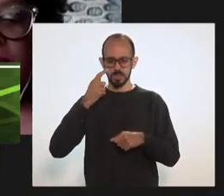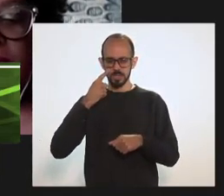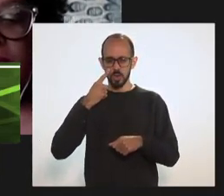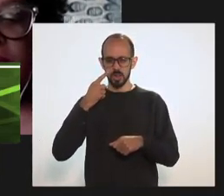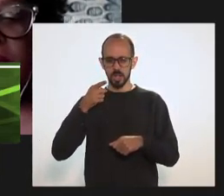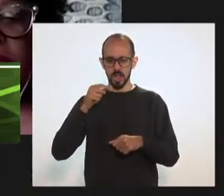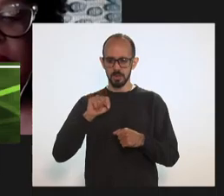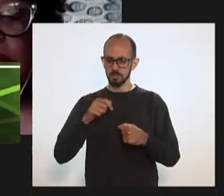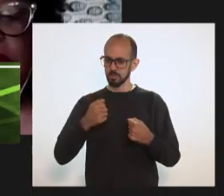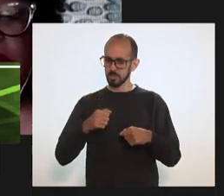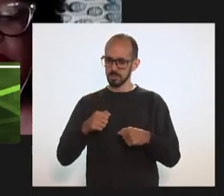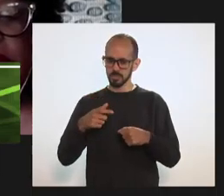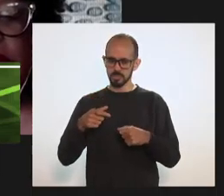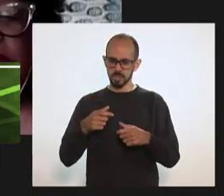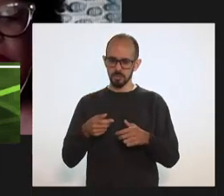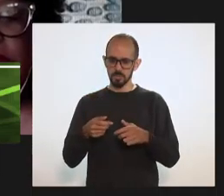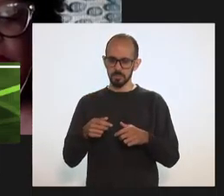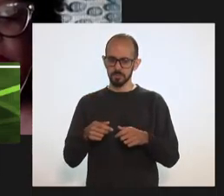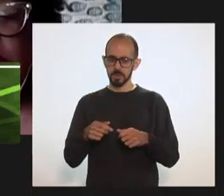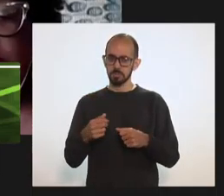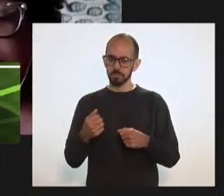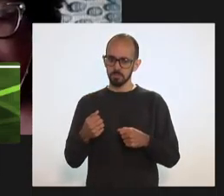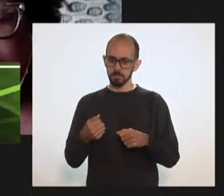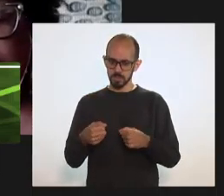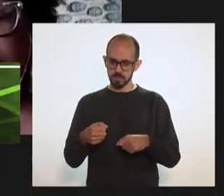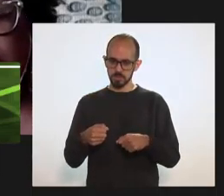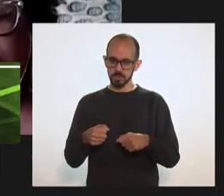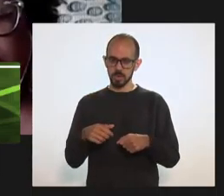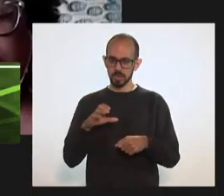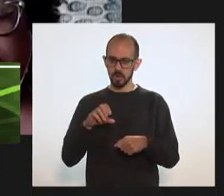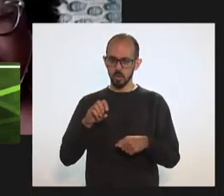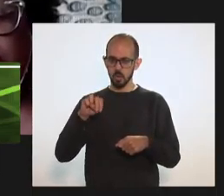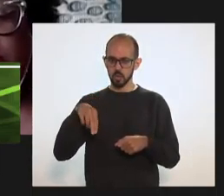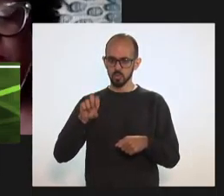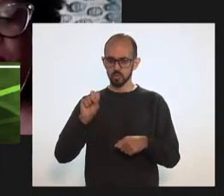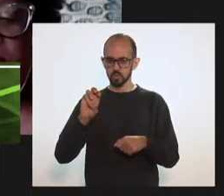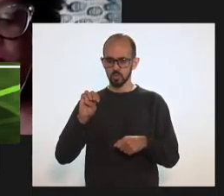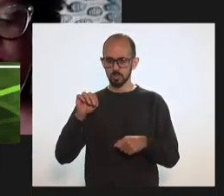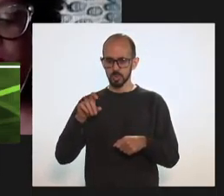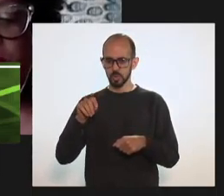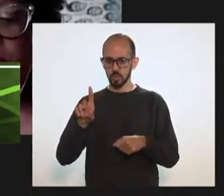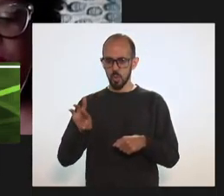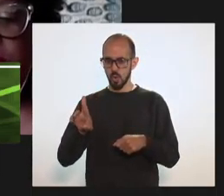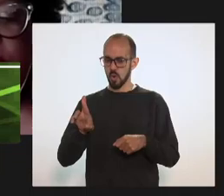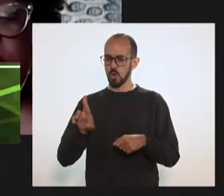Segmento rural junto, resgateando turísticas, comunidade com dois M's.